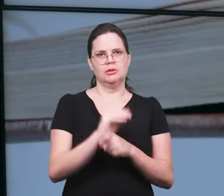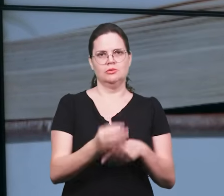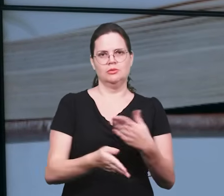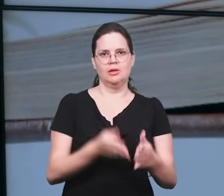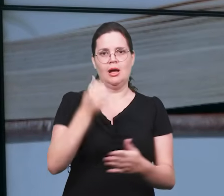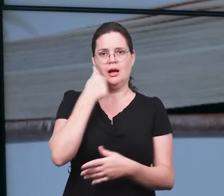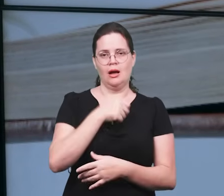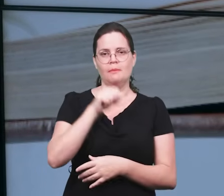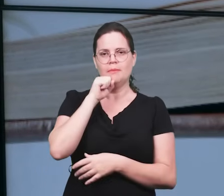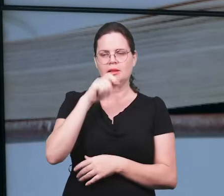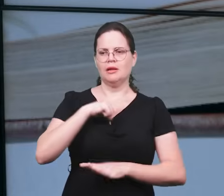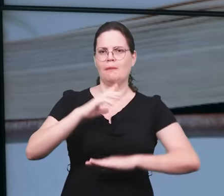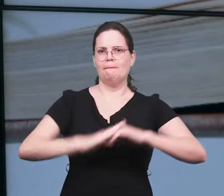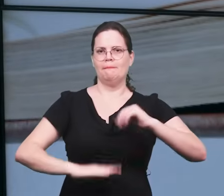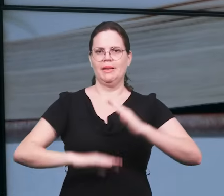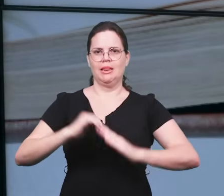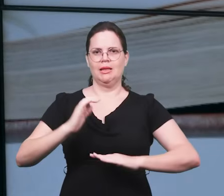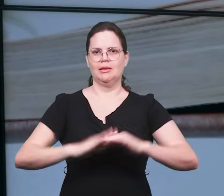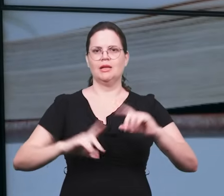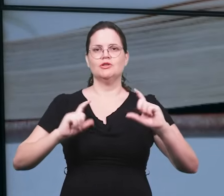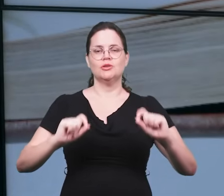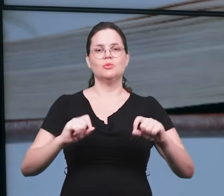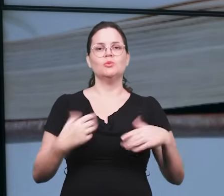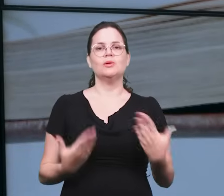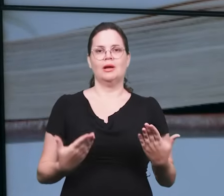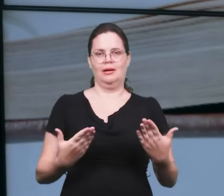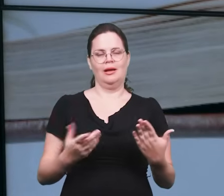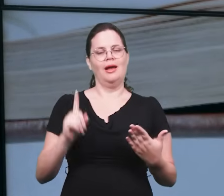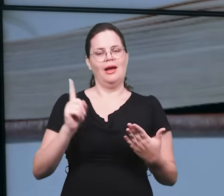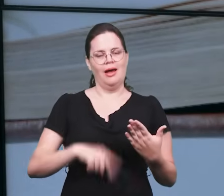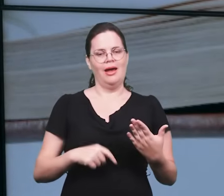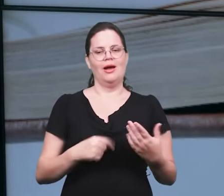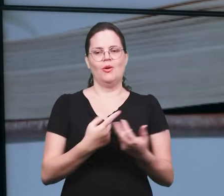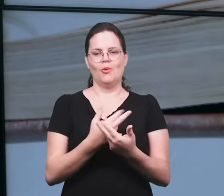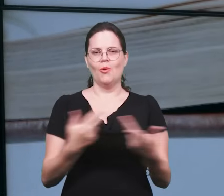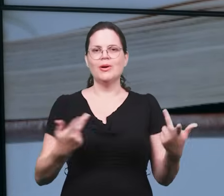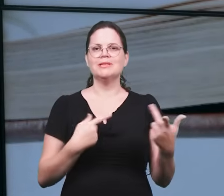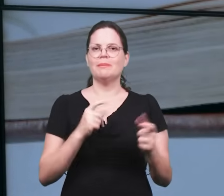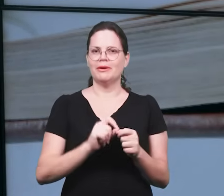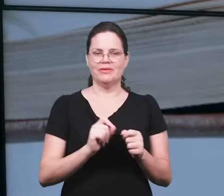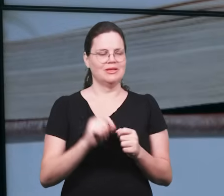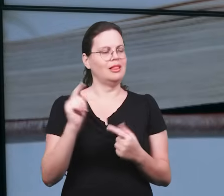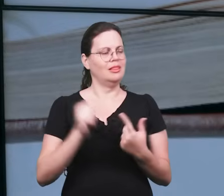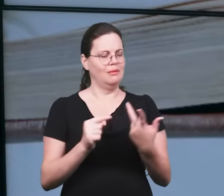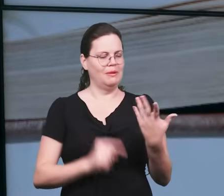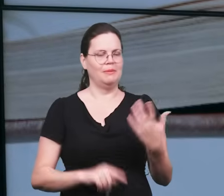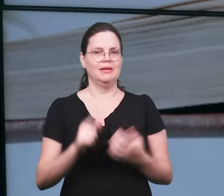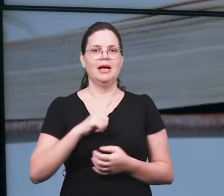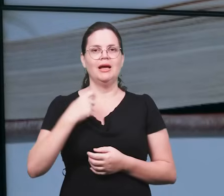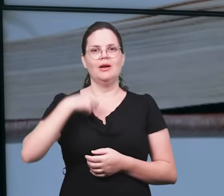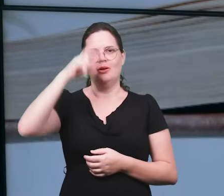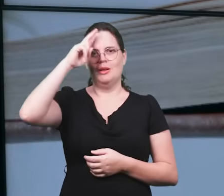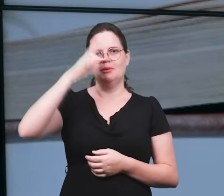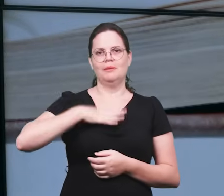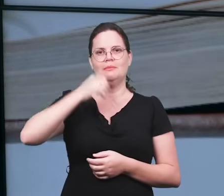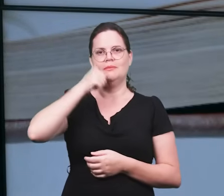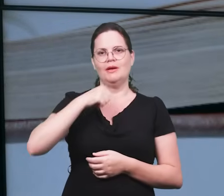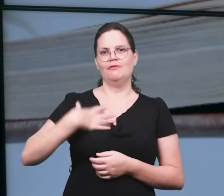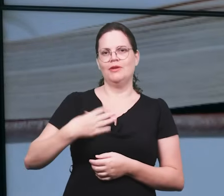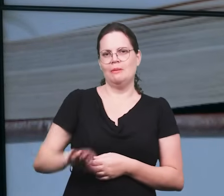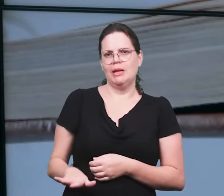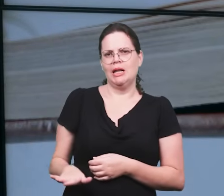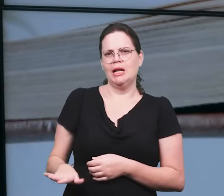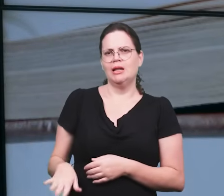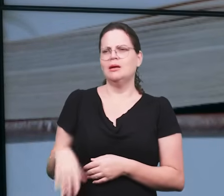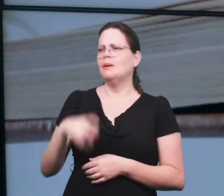mães têm, é coisas a fazer, né? Eu me lembro da minha filha pequenininha falando assim, papai,